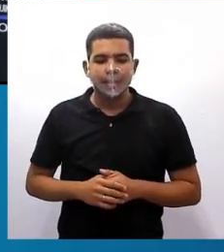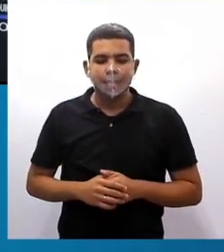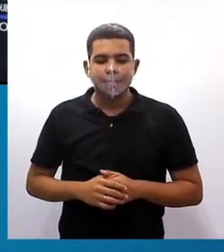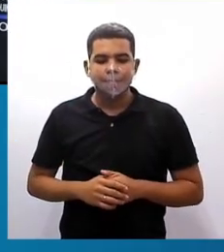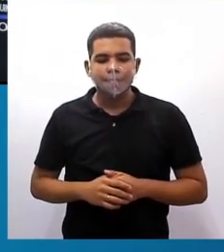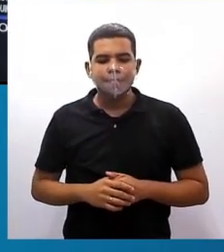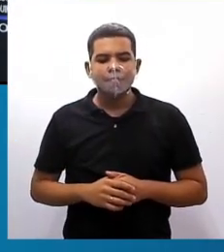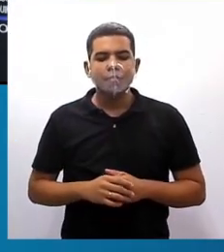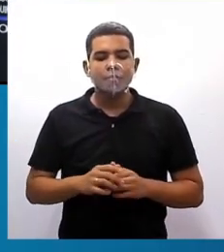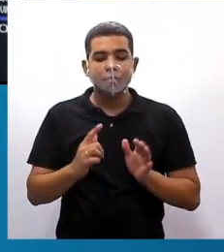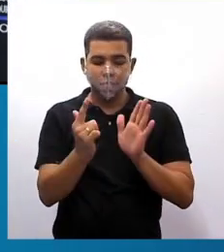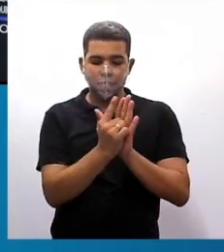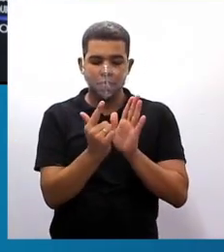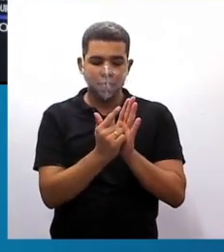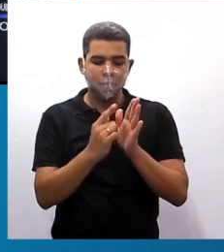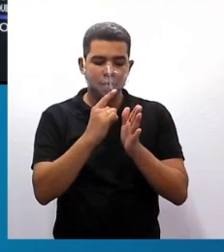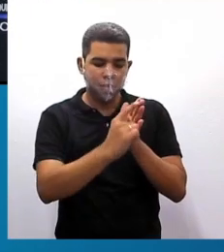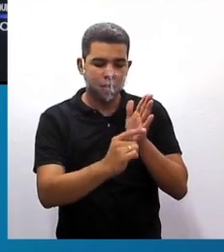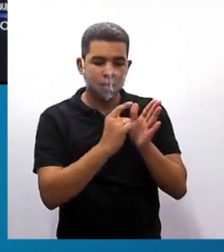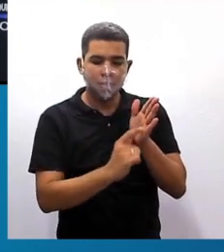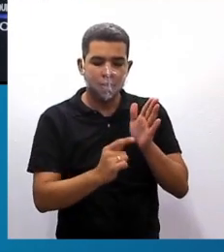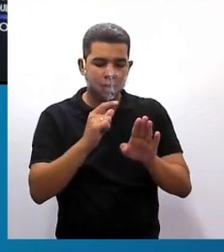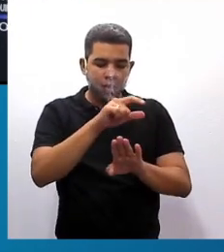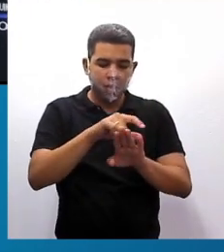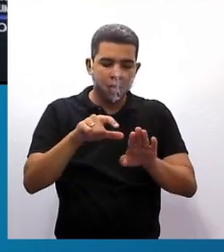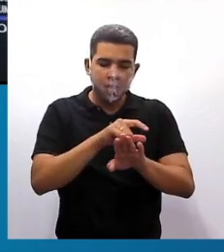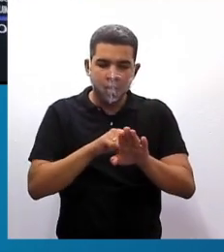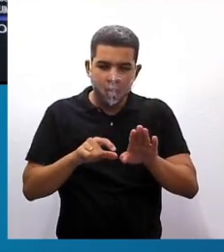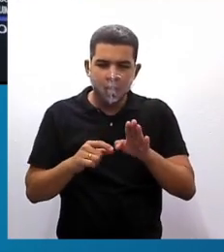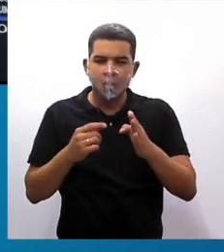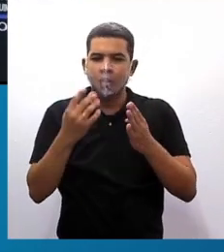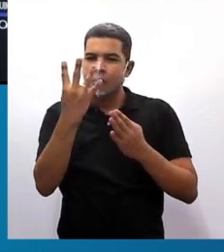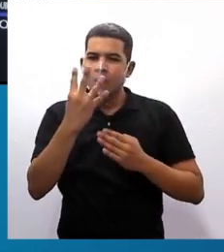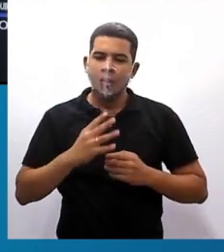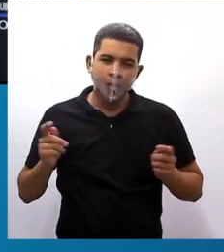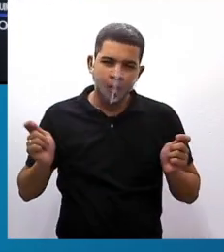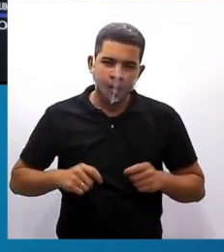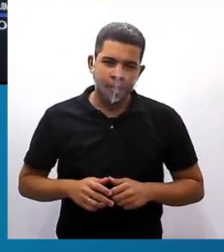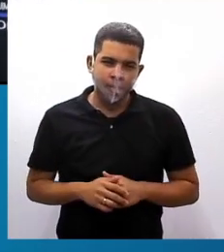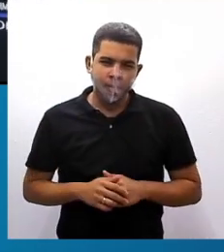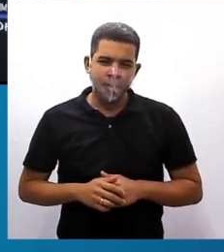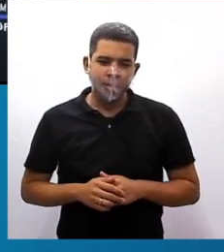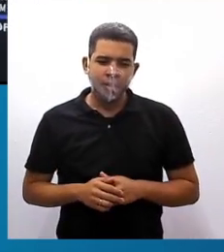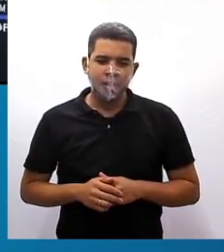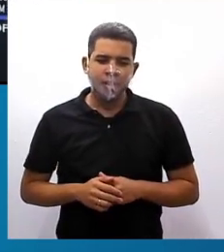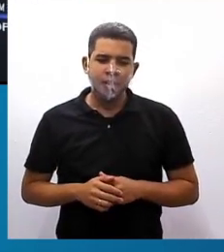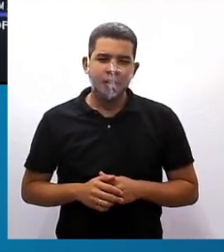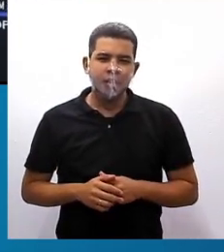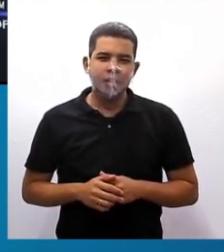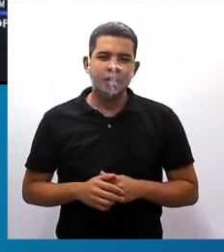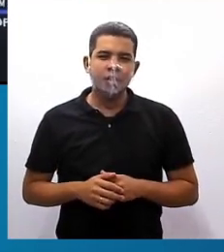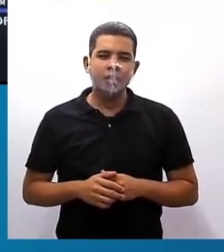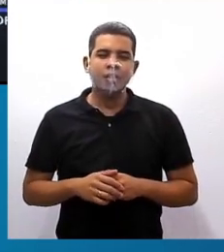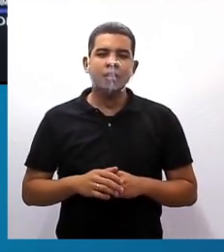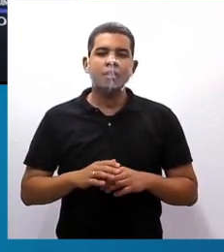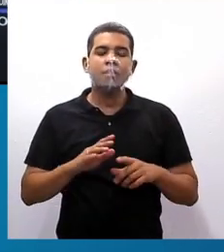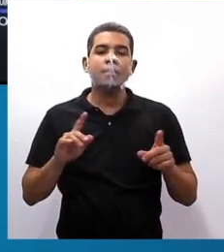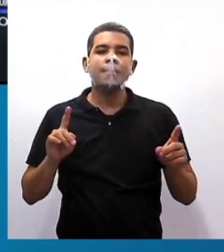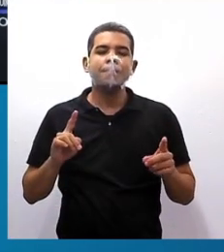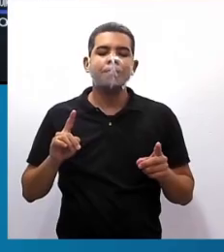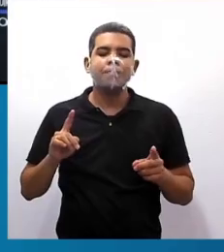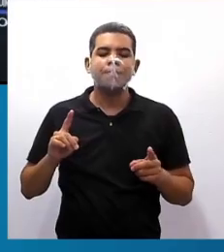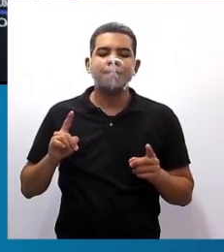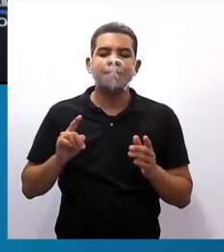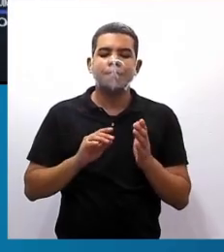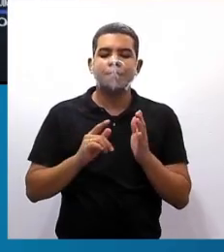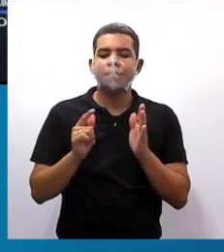tenho uma folha de ofício, cabe 4 páginas do arquivo. Beleza, 4 páginas. Agora,